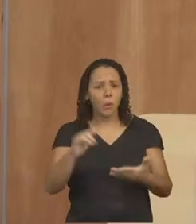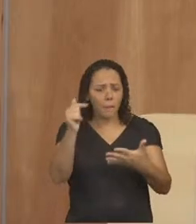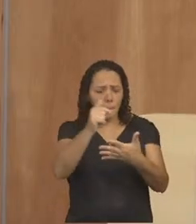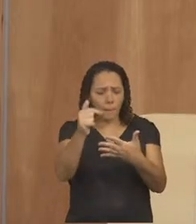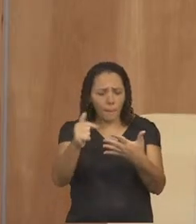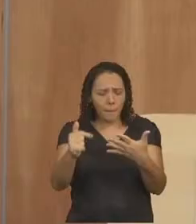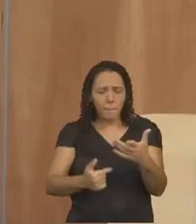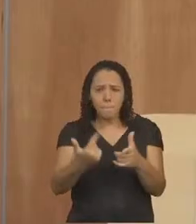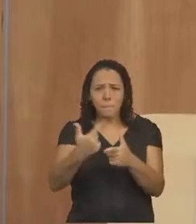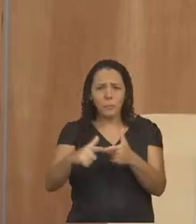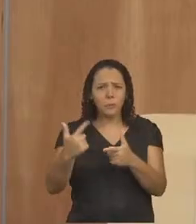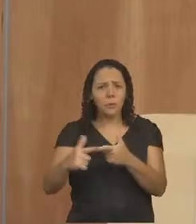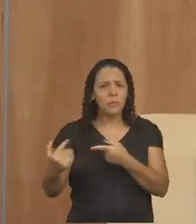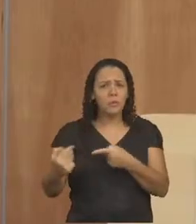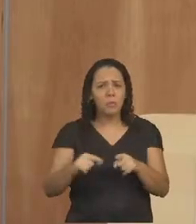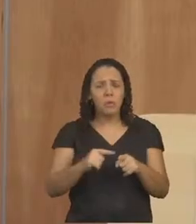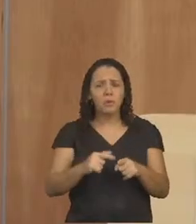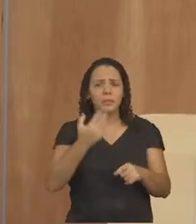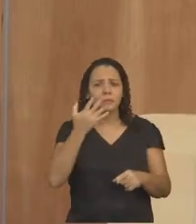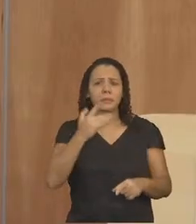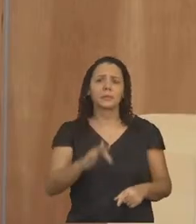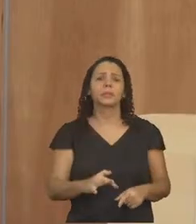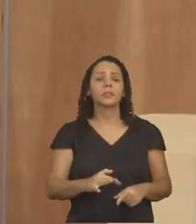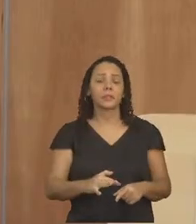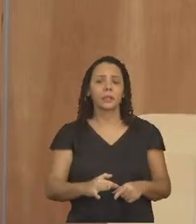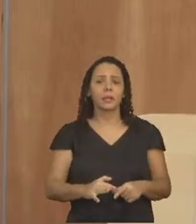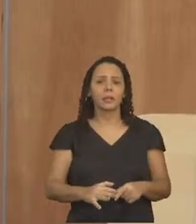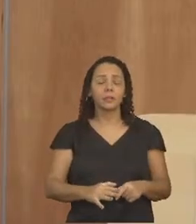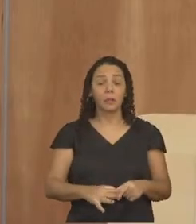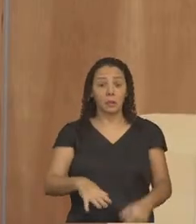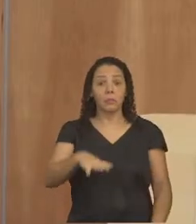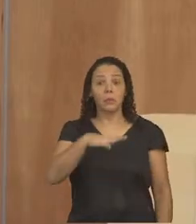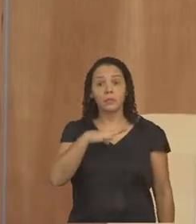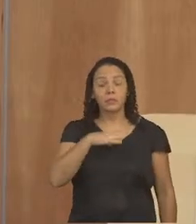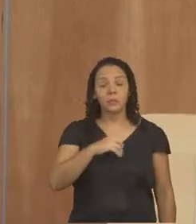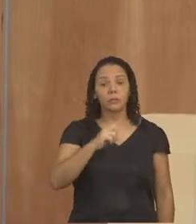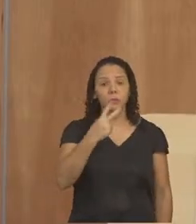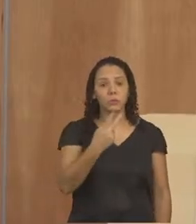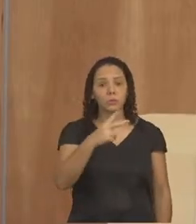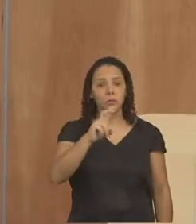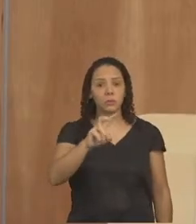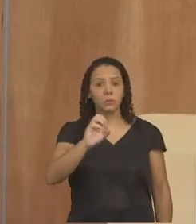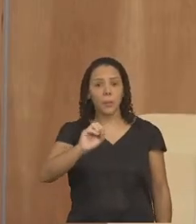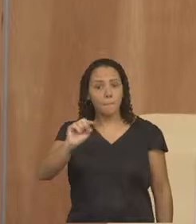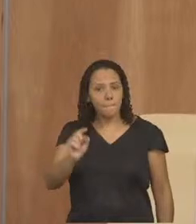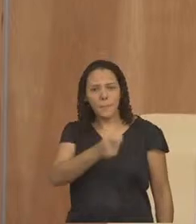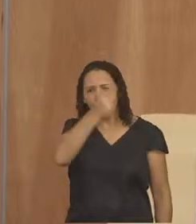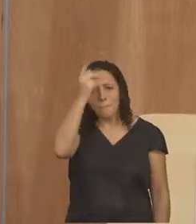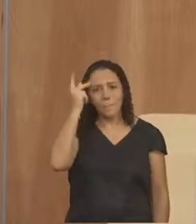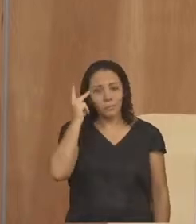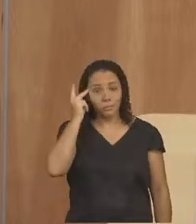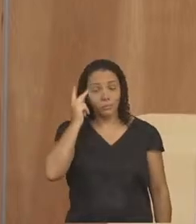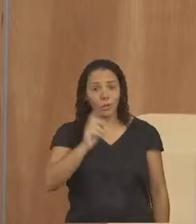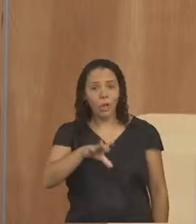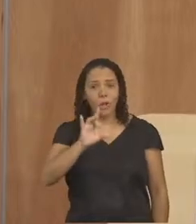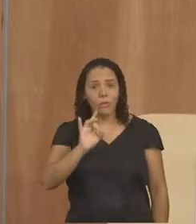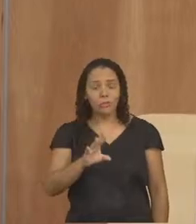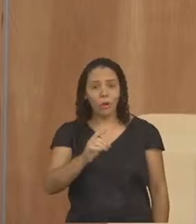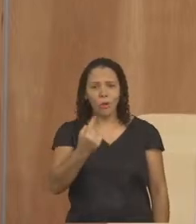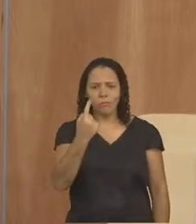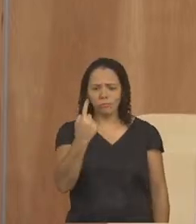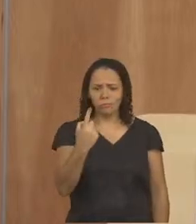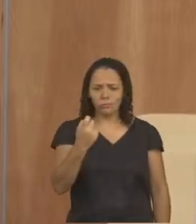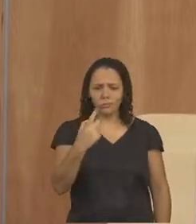tem cabimento uma cidade com 250 mil habitantes ter apenas um único conselho. São esses 2 temas que nós